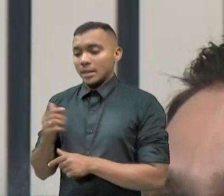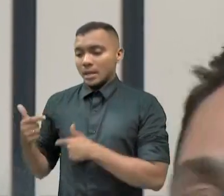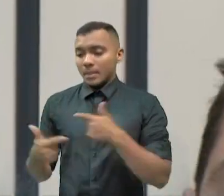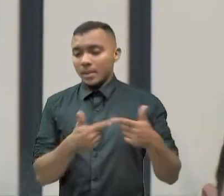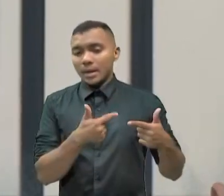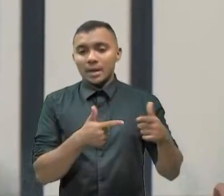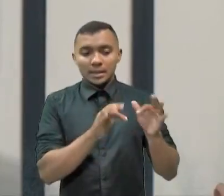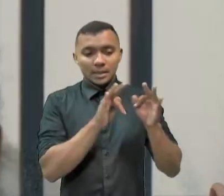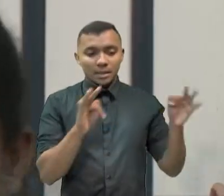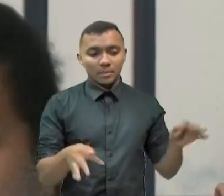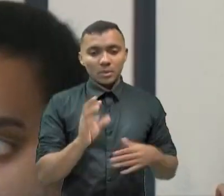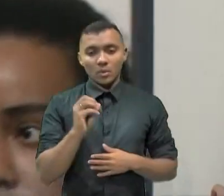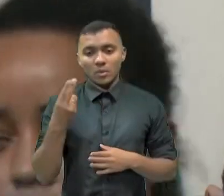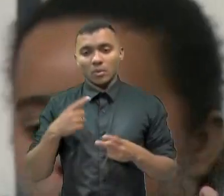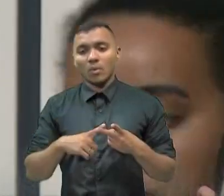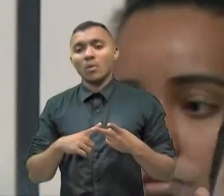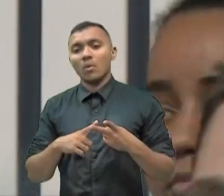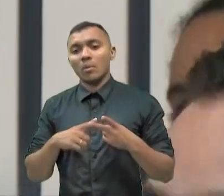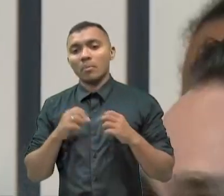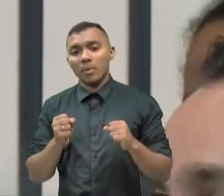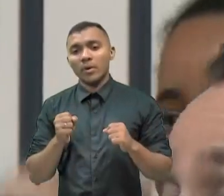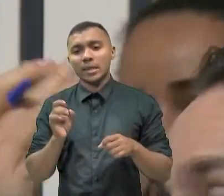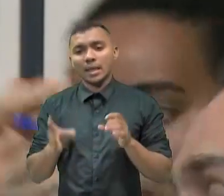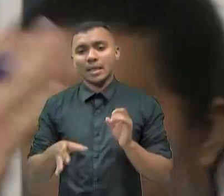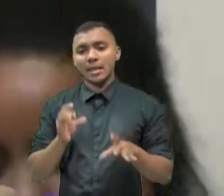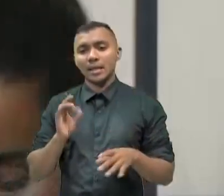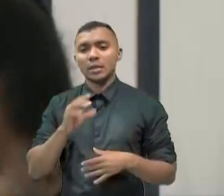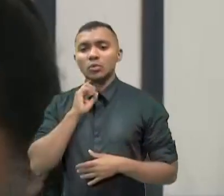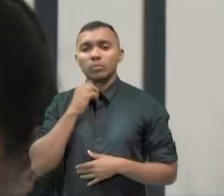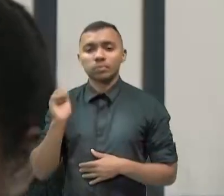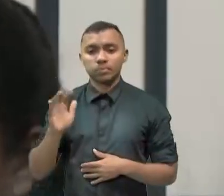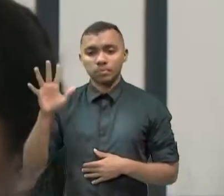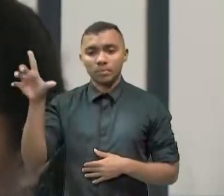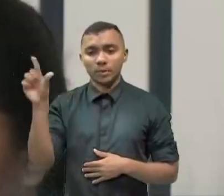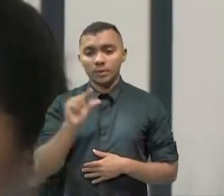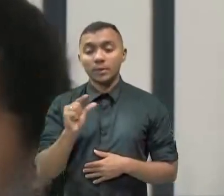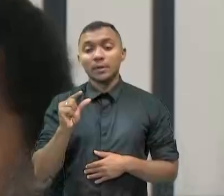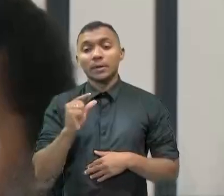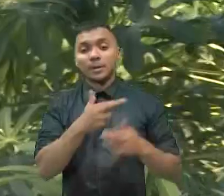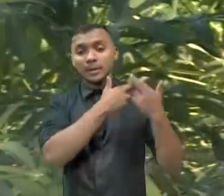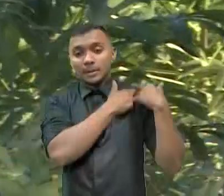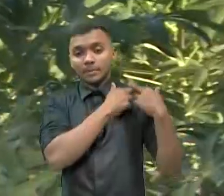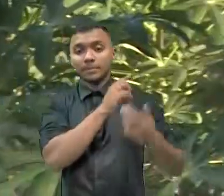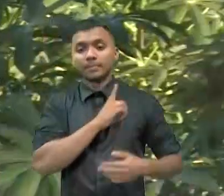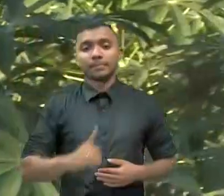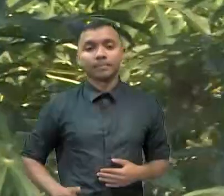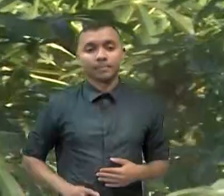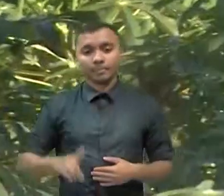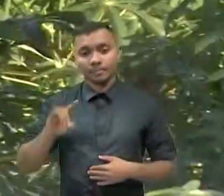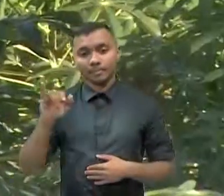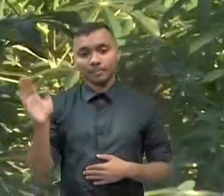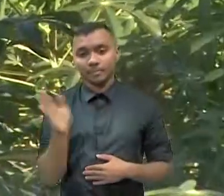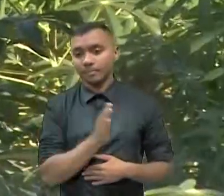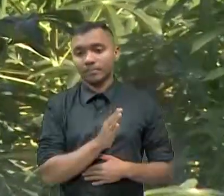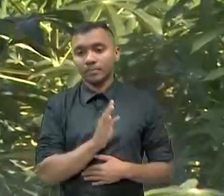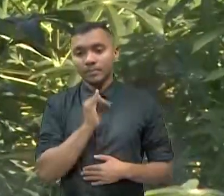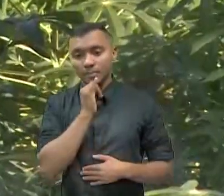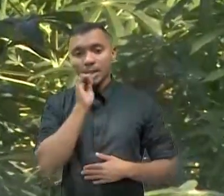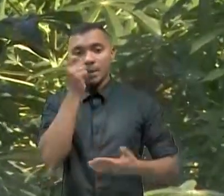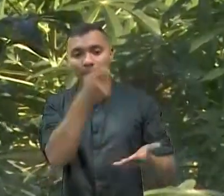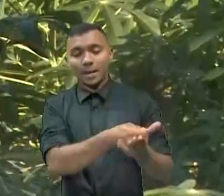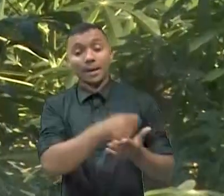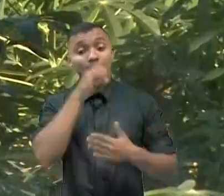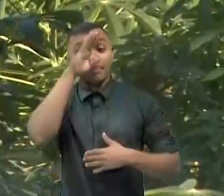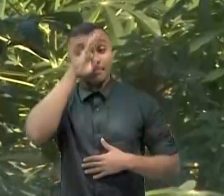e com potencial poluidor baixo. A iniciativa do deputado de Assis Diniz isenta de licença ambiental, por